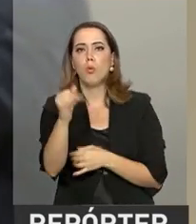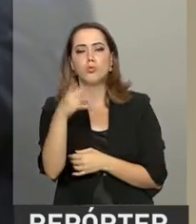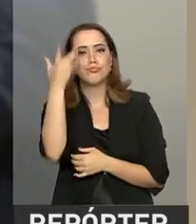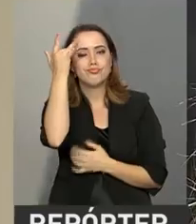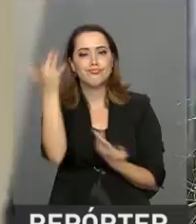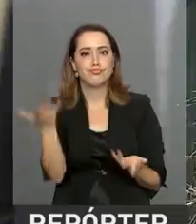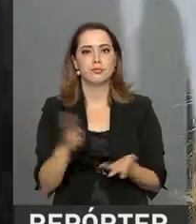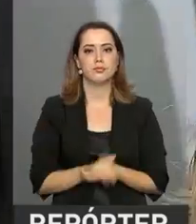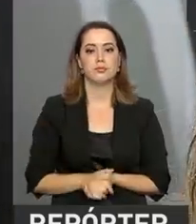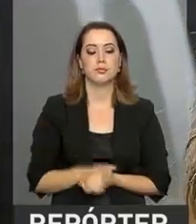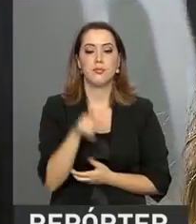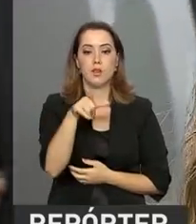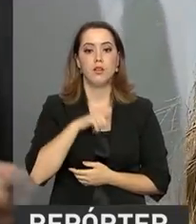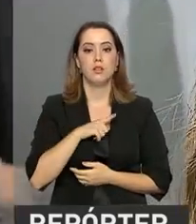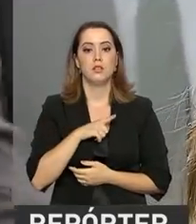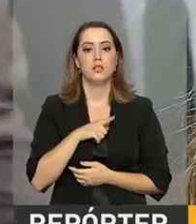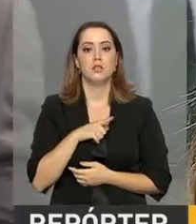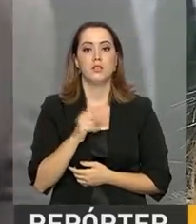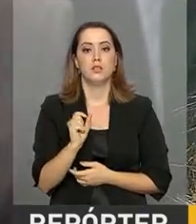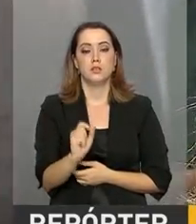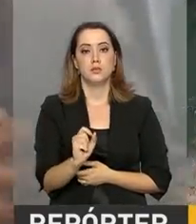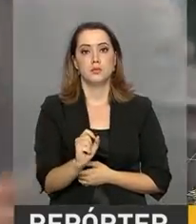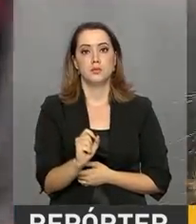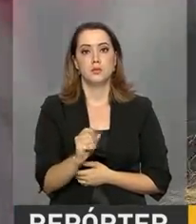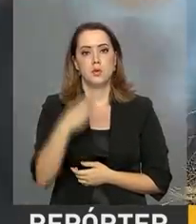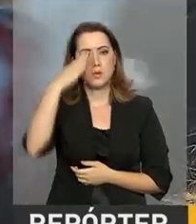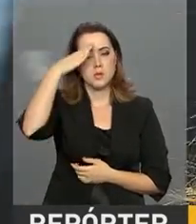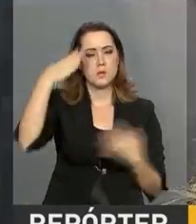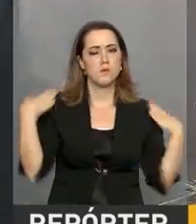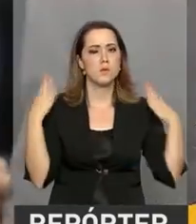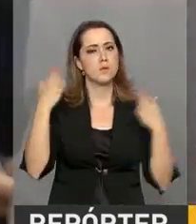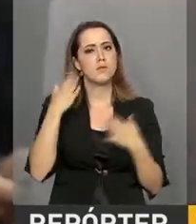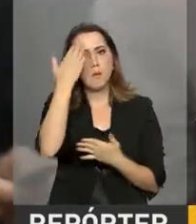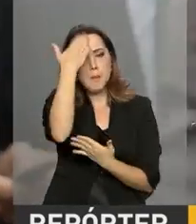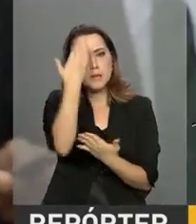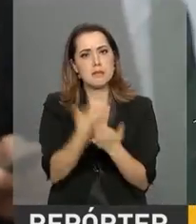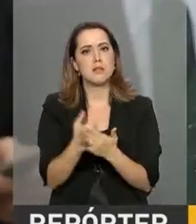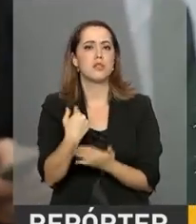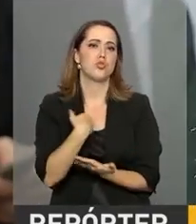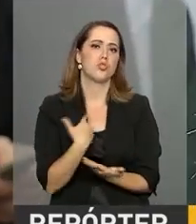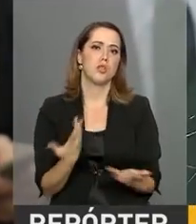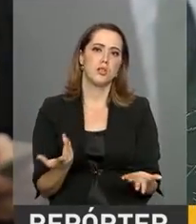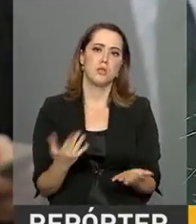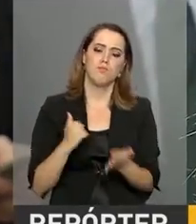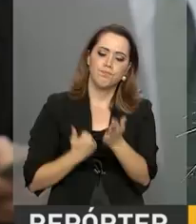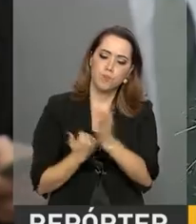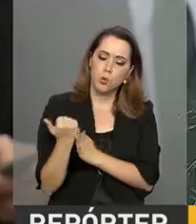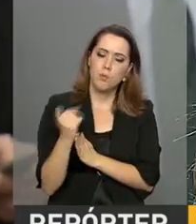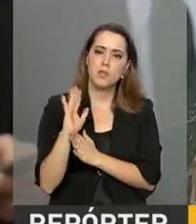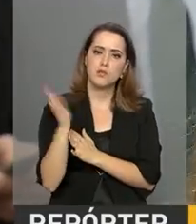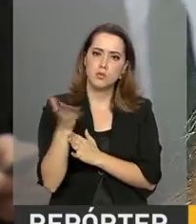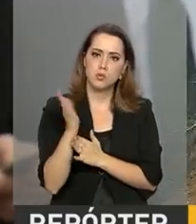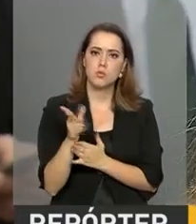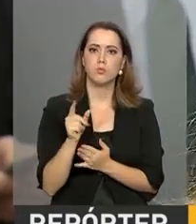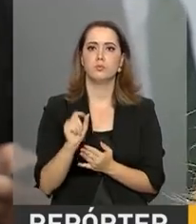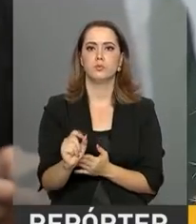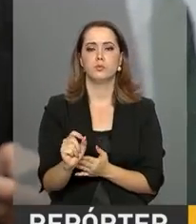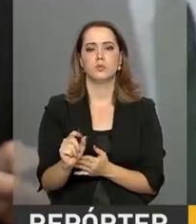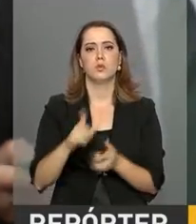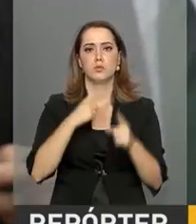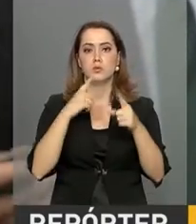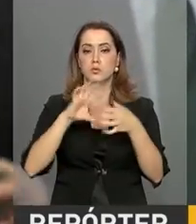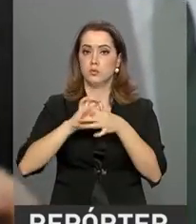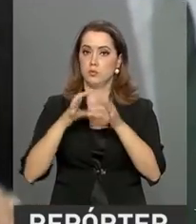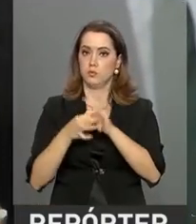dia de amanhã as forças armadas é né acreditaram em mim né deixa eu comecei a fazer uma campanha limpa